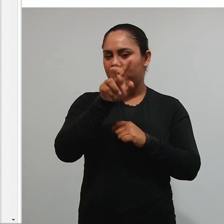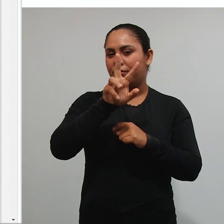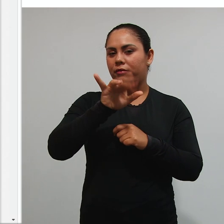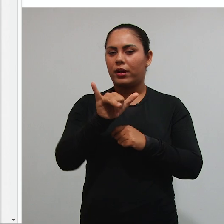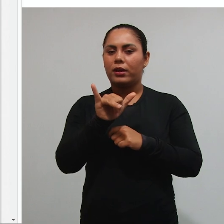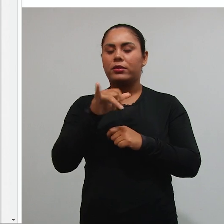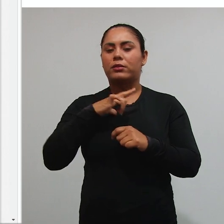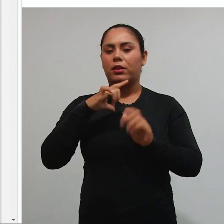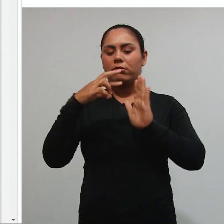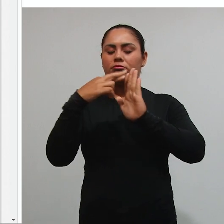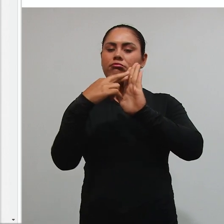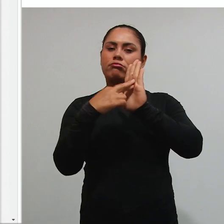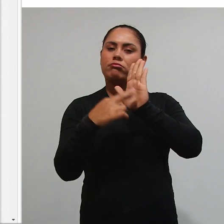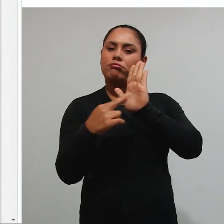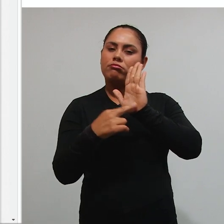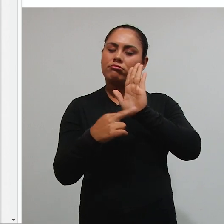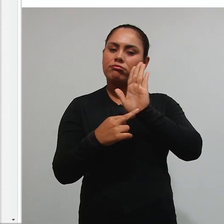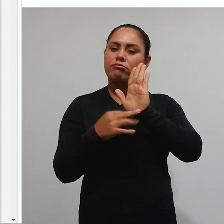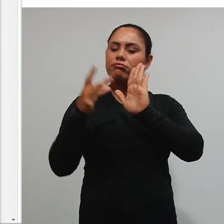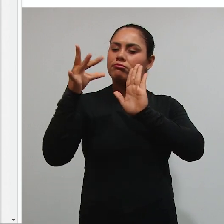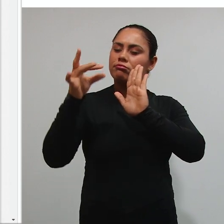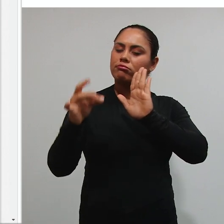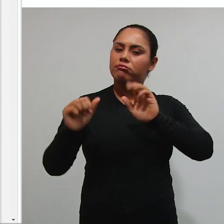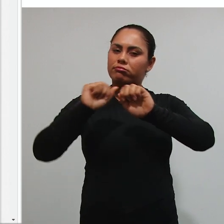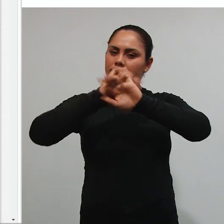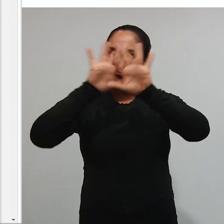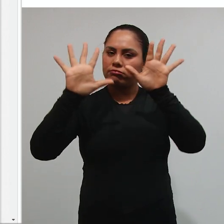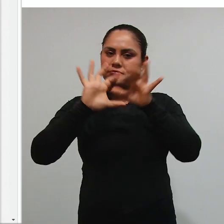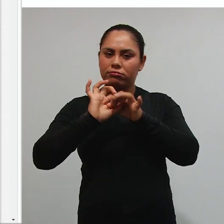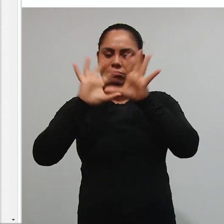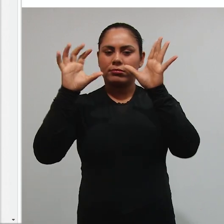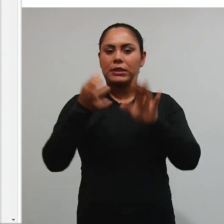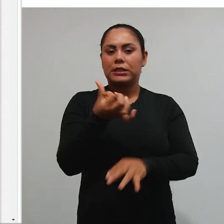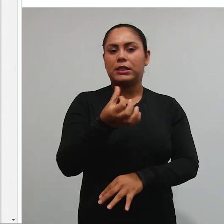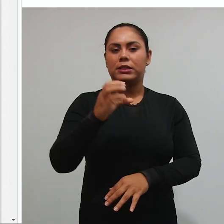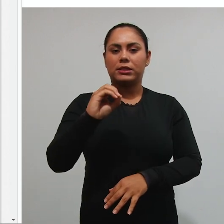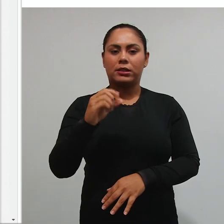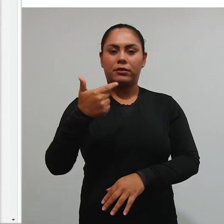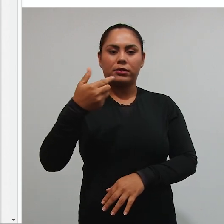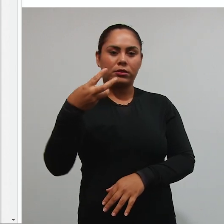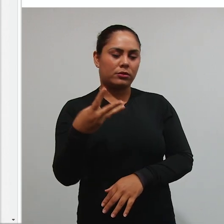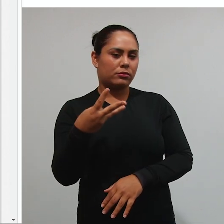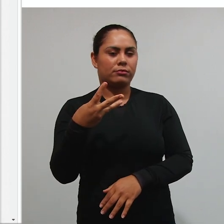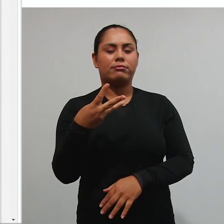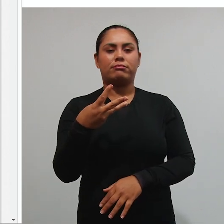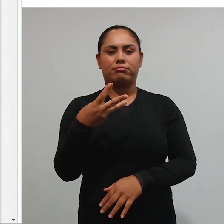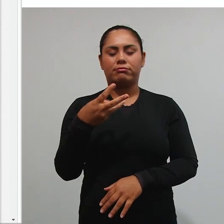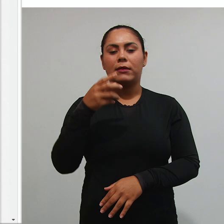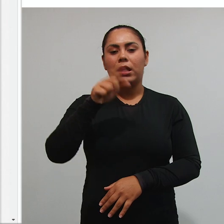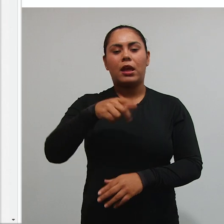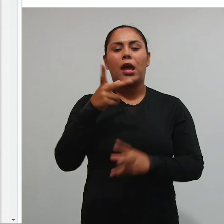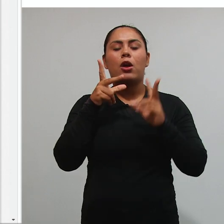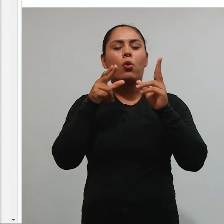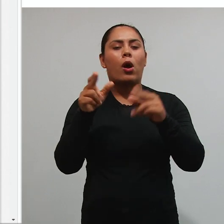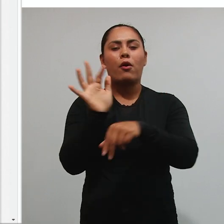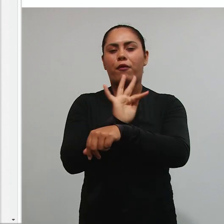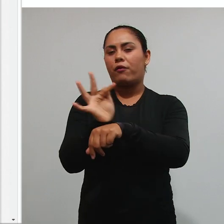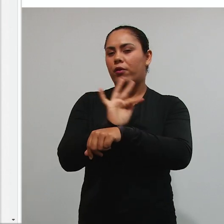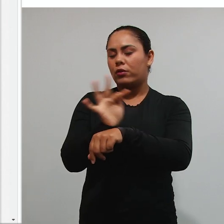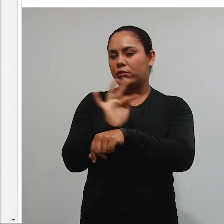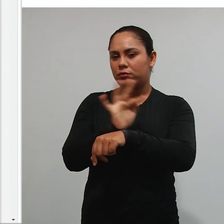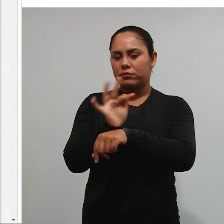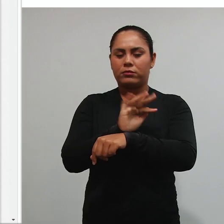a norma disponível para você. A NBR 6023, ela é um clássico, sabe? Igual o filme.